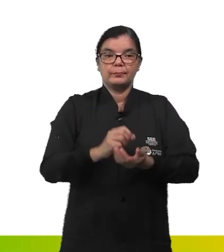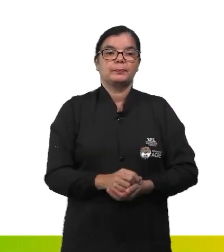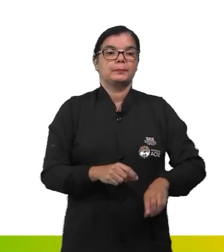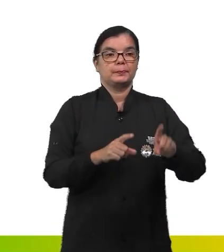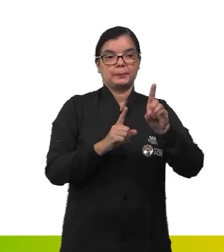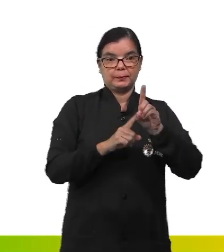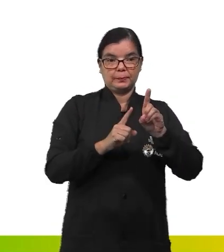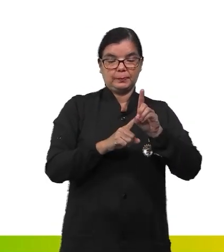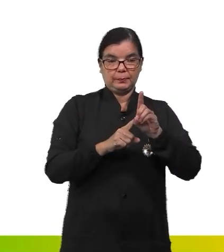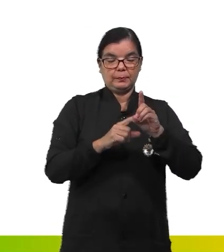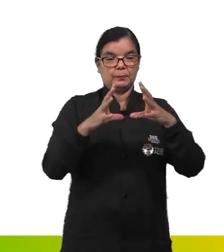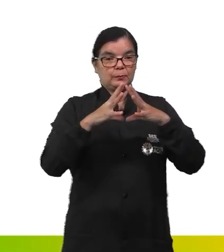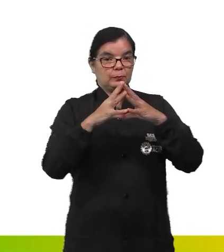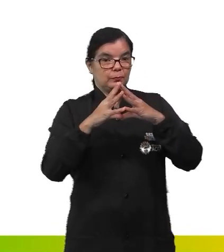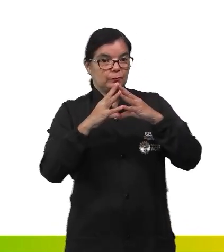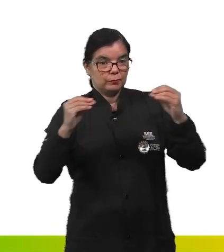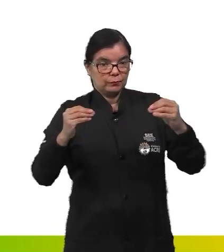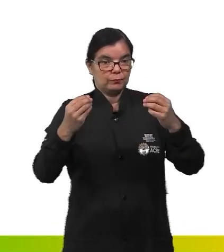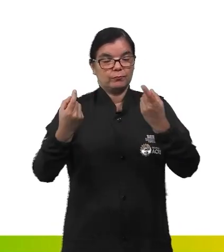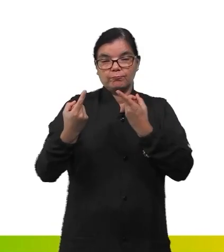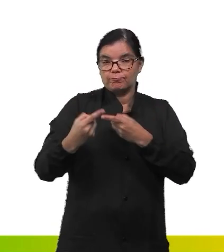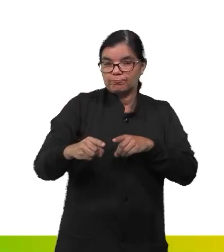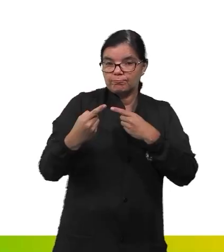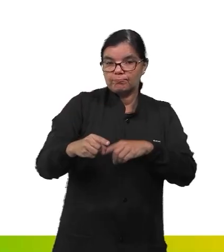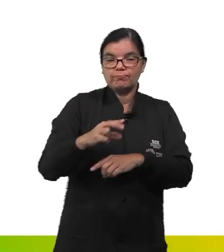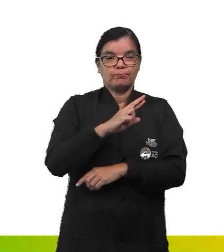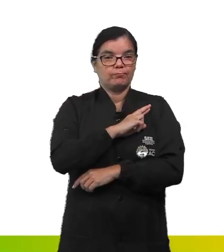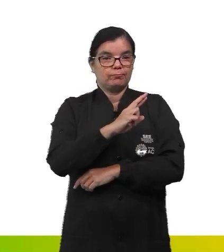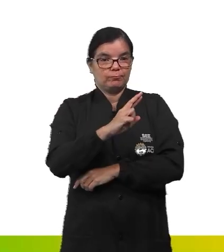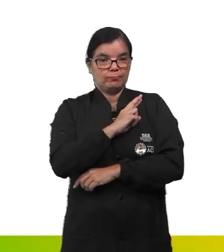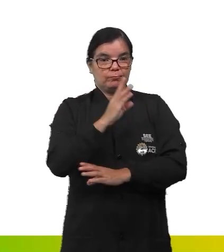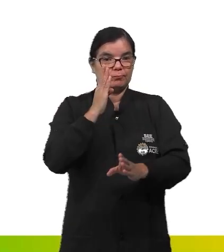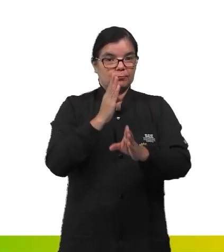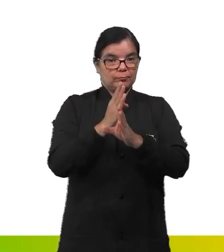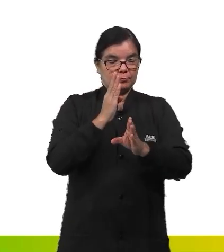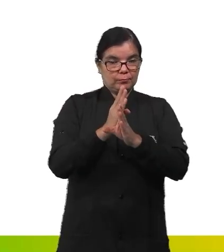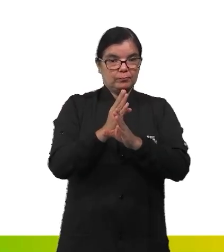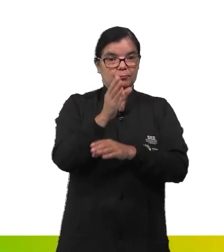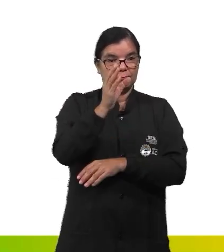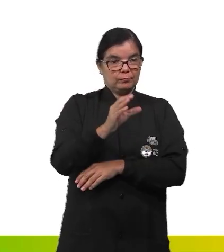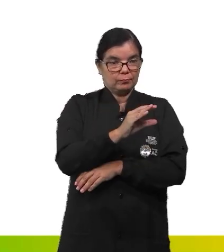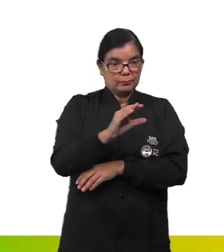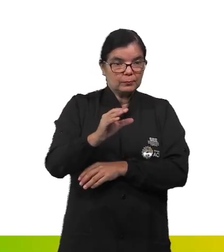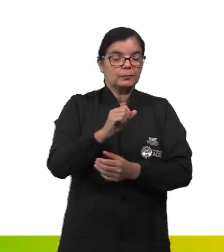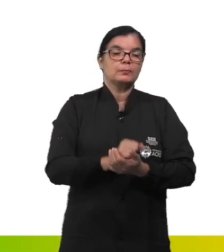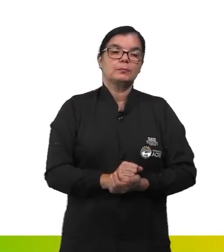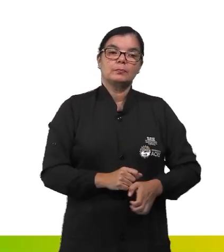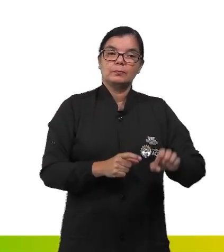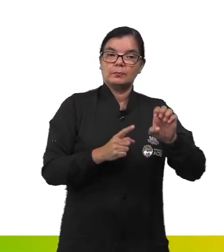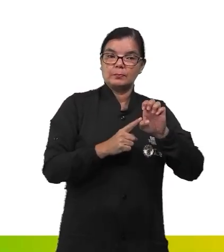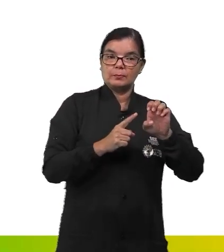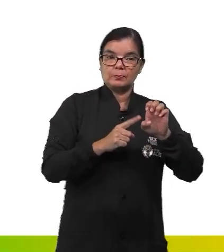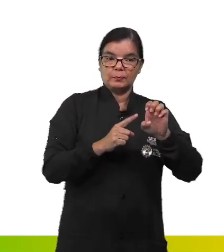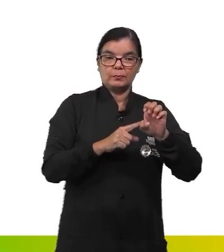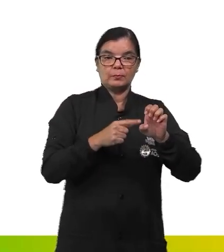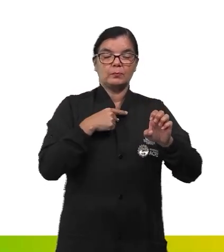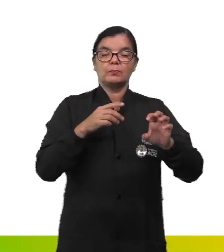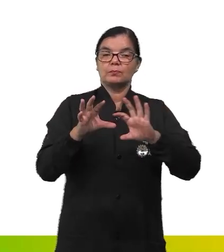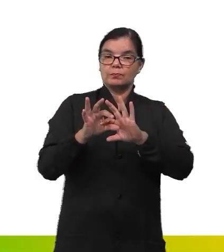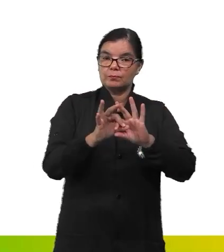terrestres. Alternativa B. Fugir da perseguição religiosa causada pela Inquisição. Ou alternativa